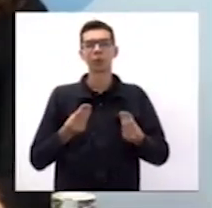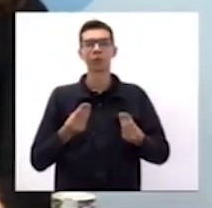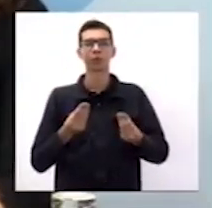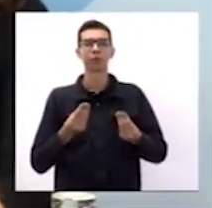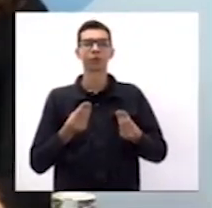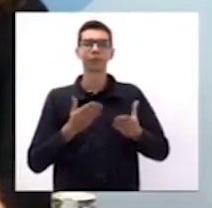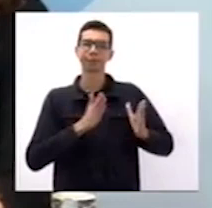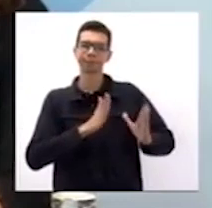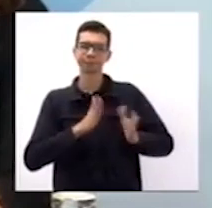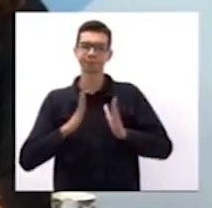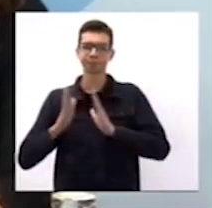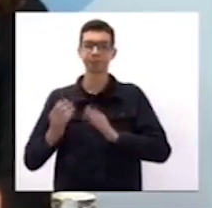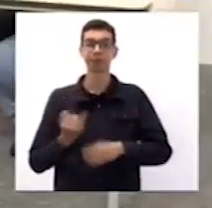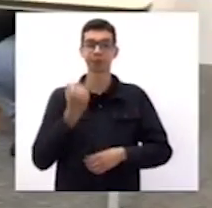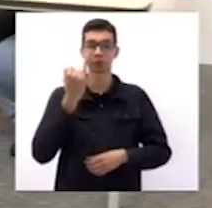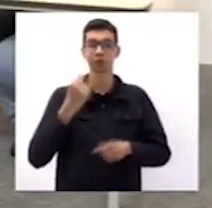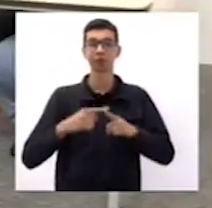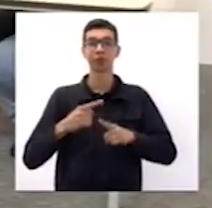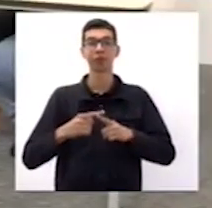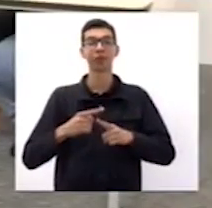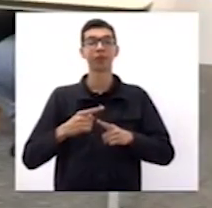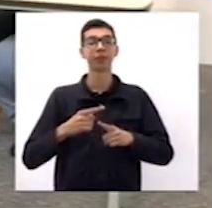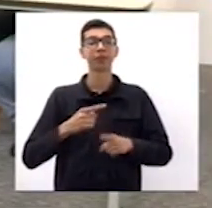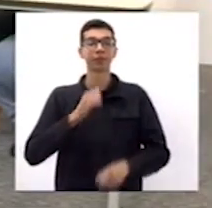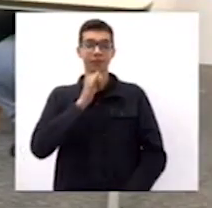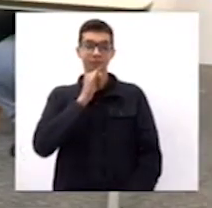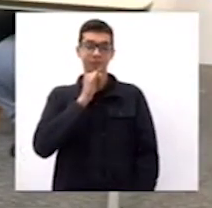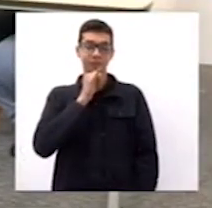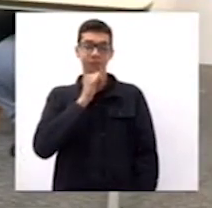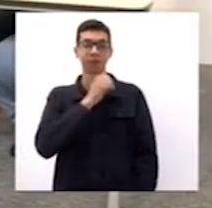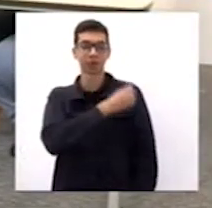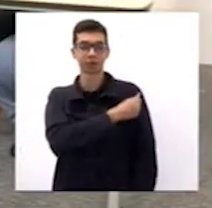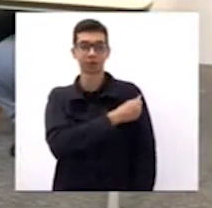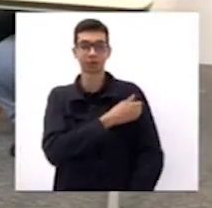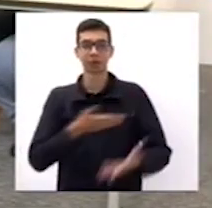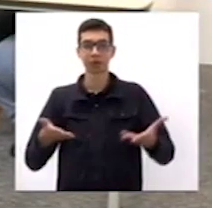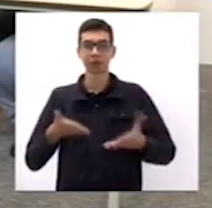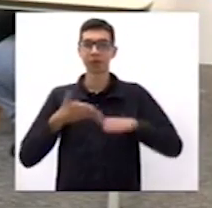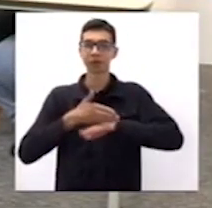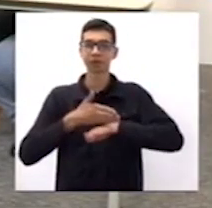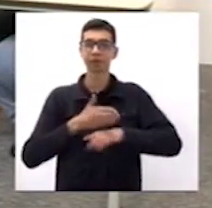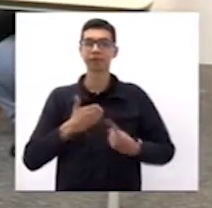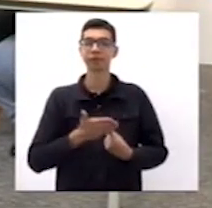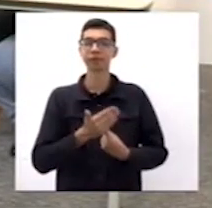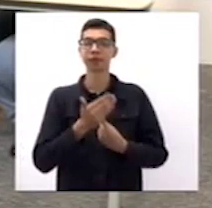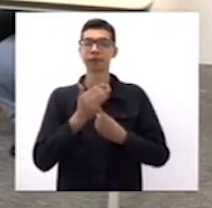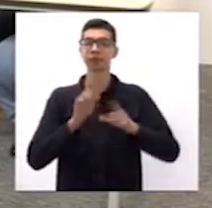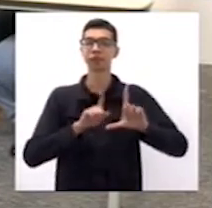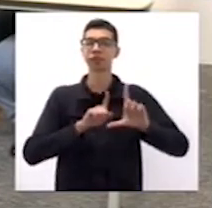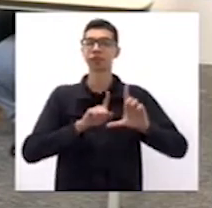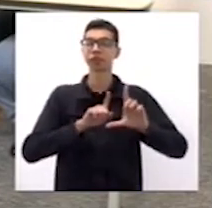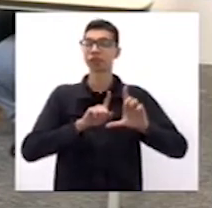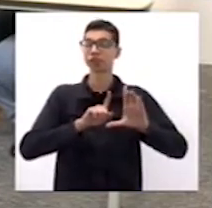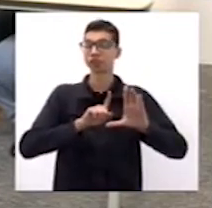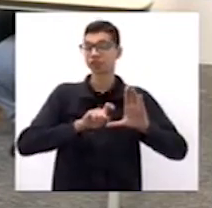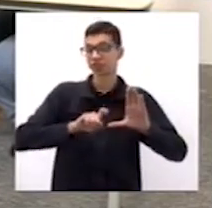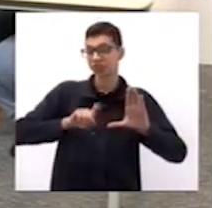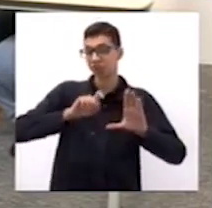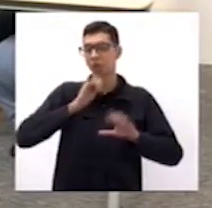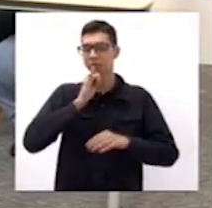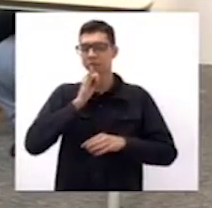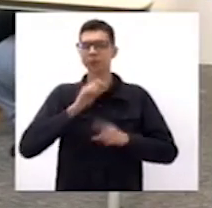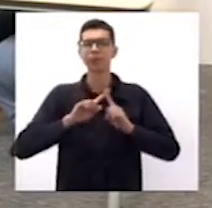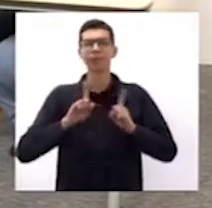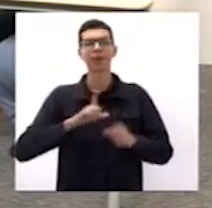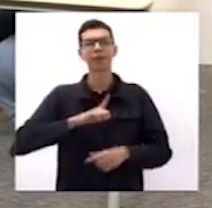para o aluno que está tendo acesso, né, às ferramentas digitais, mas para o aluno que não tem